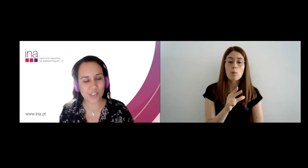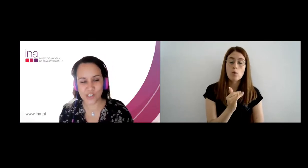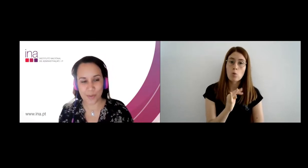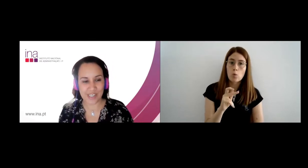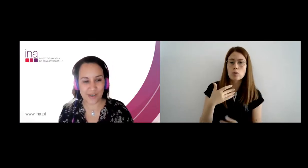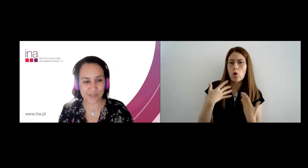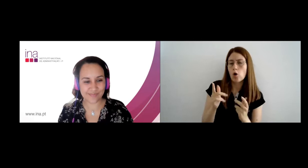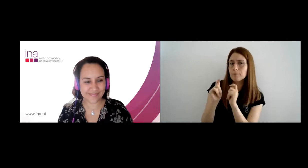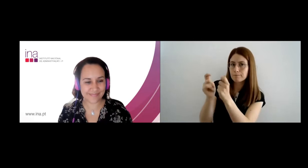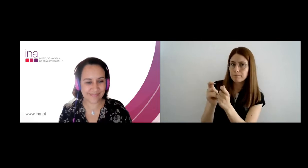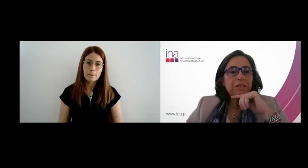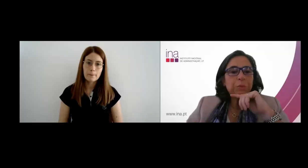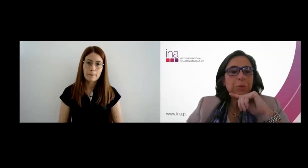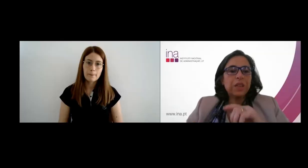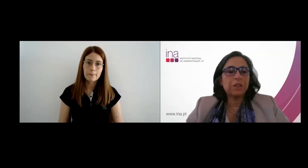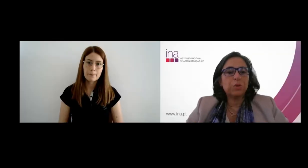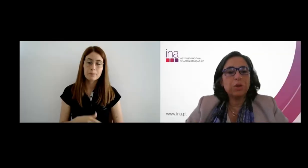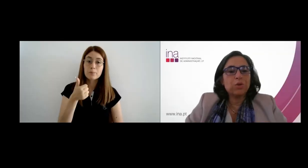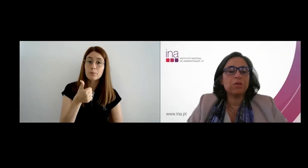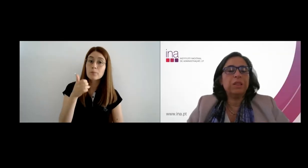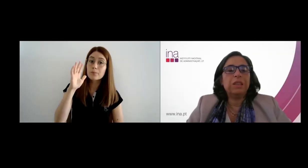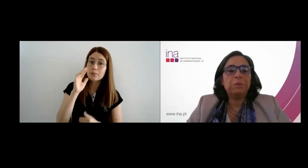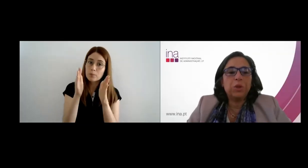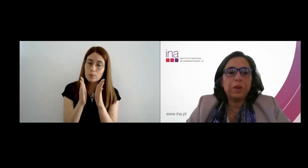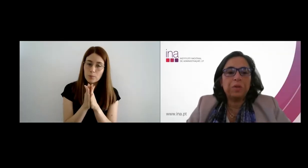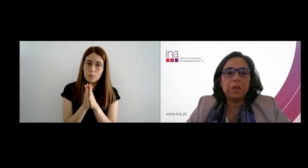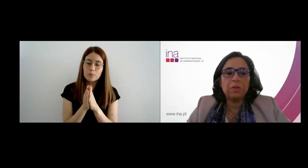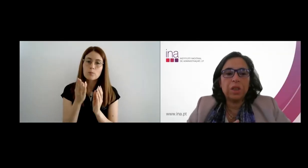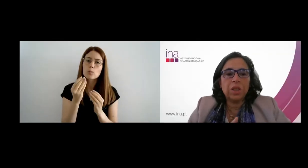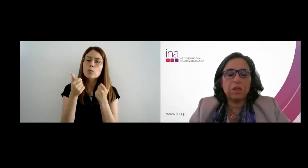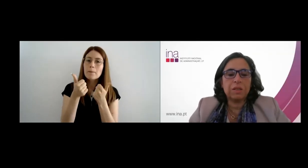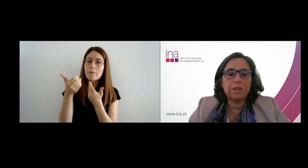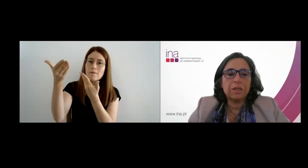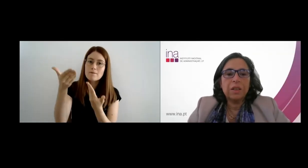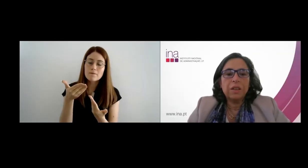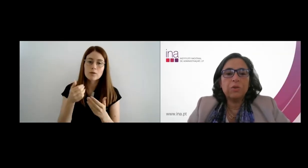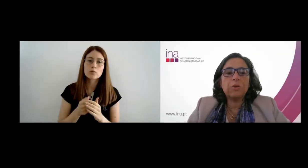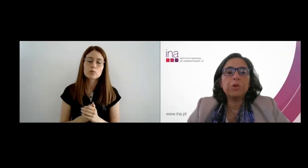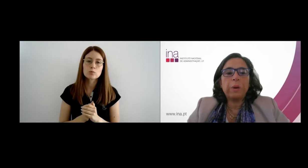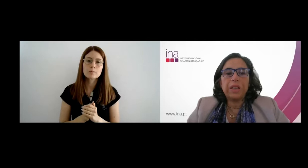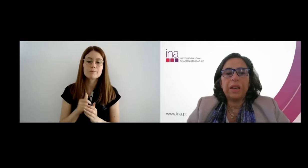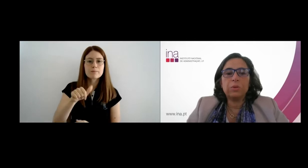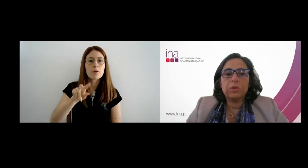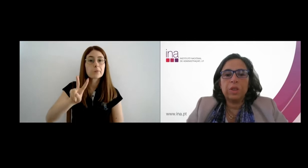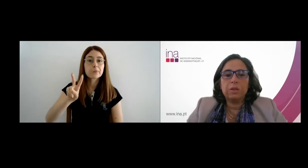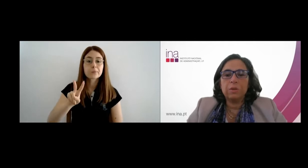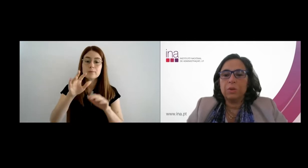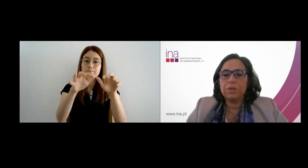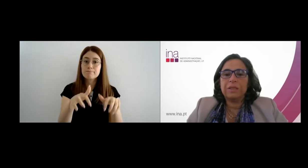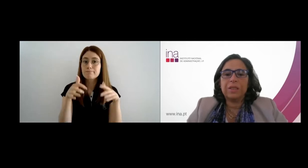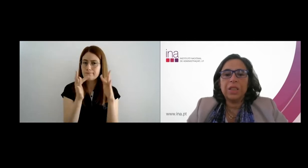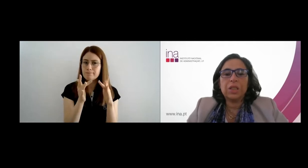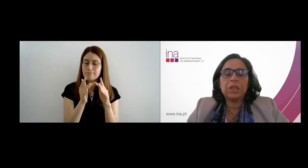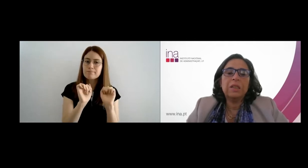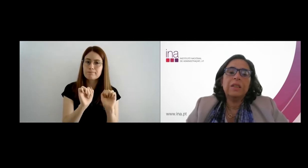passo desde já a palavra. Muito boa tarde a todos e muito bem-vindos a este segundo webinar do ciclo